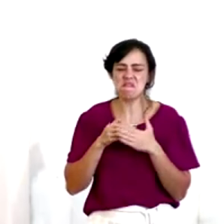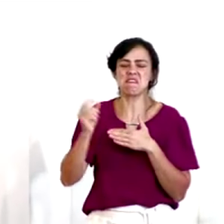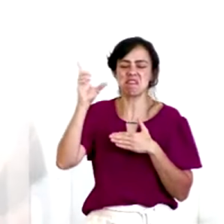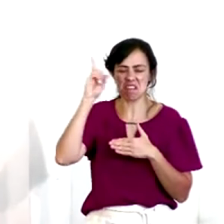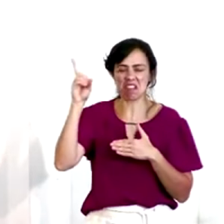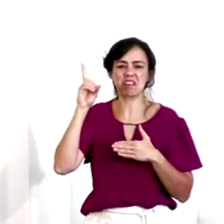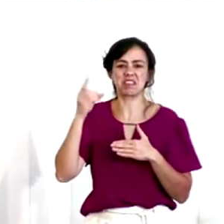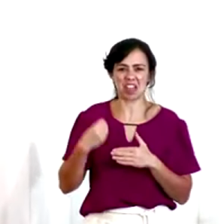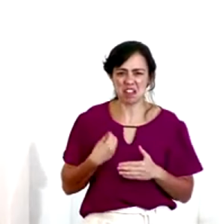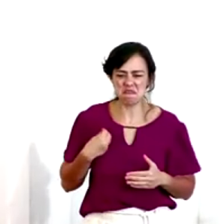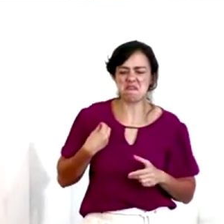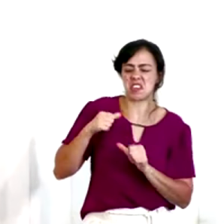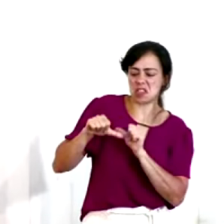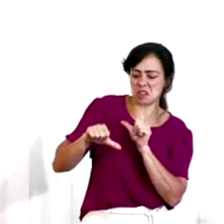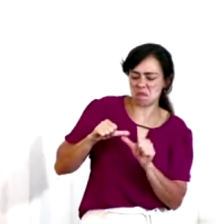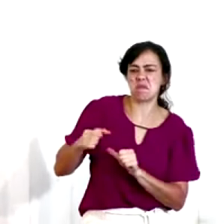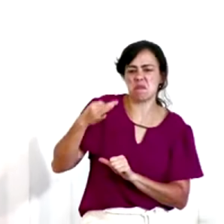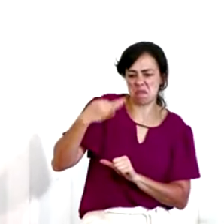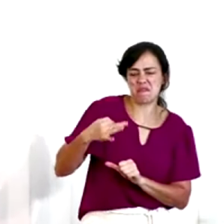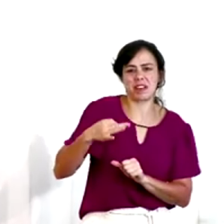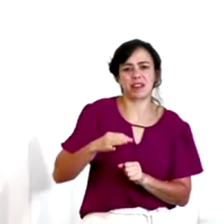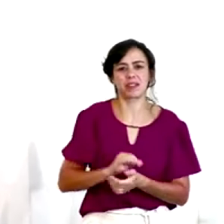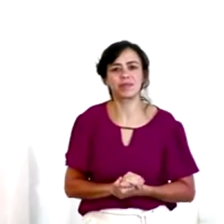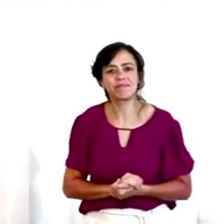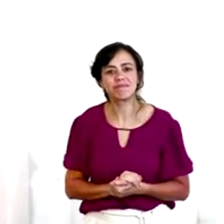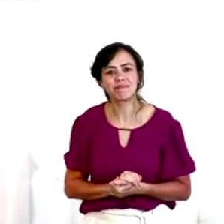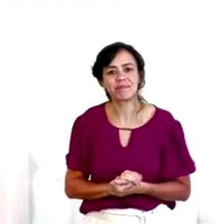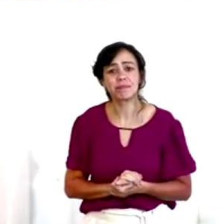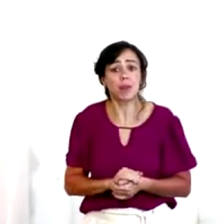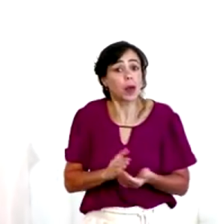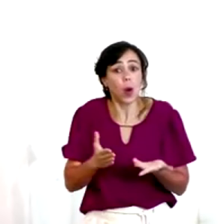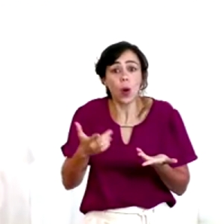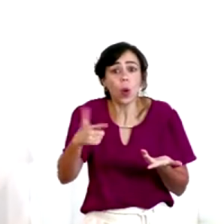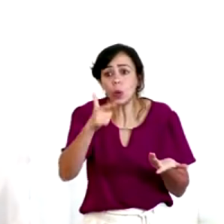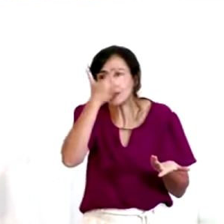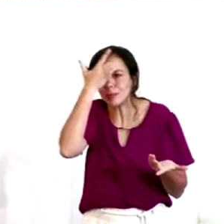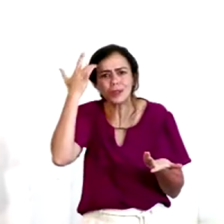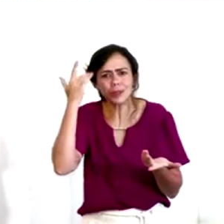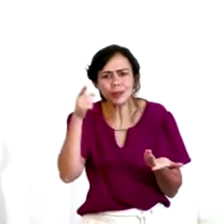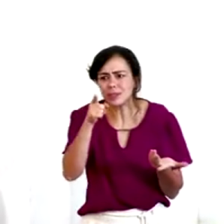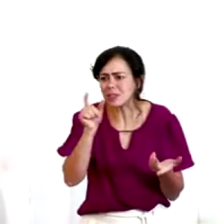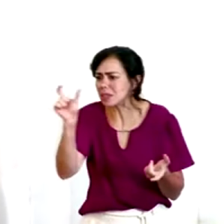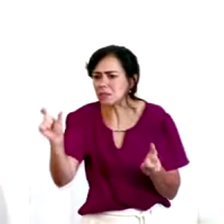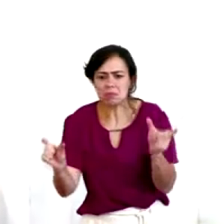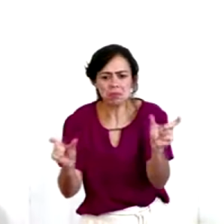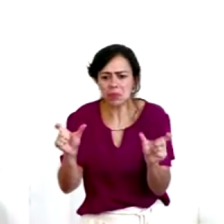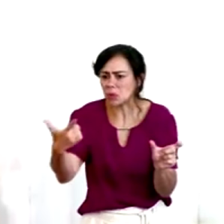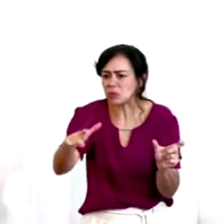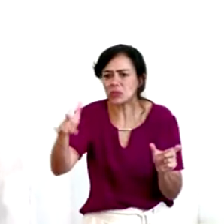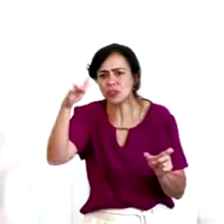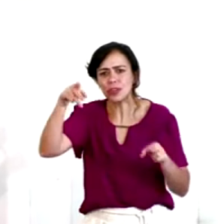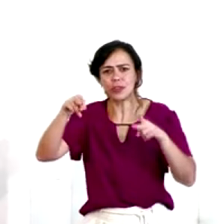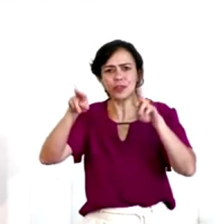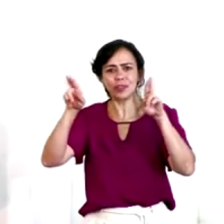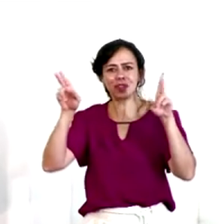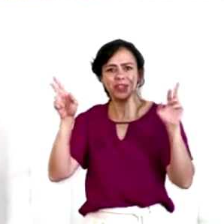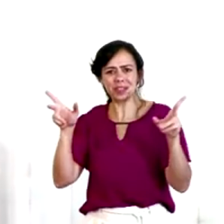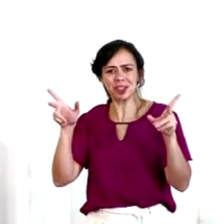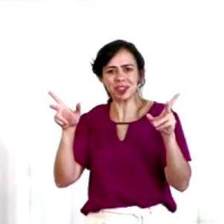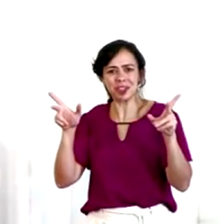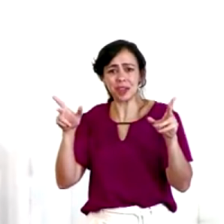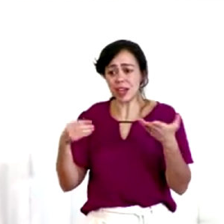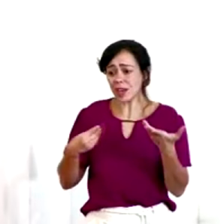Alguns outros, que talvez nasceram na igreja, cresceram na igreja, podem perceber ao longo